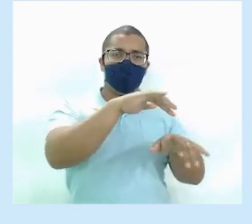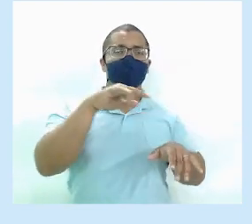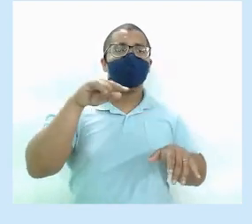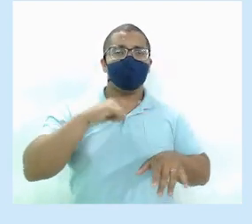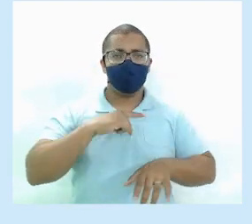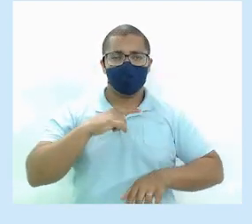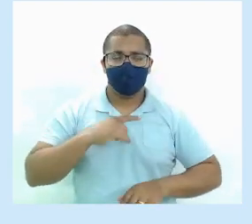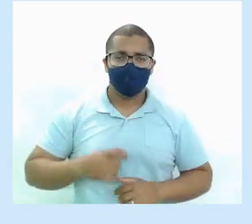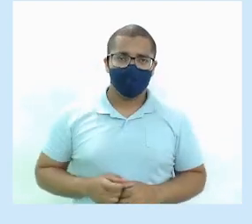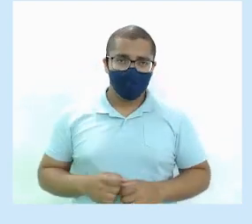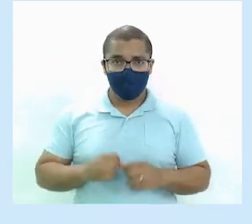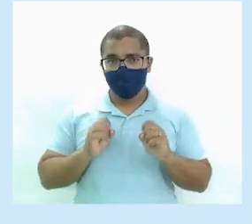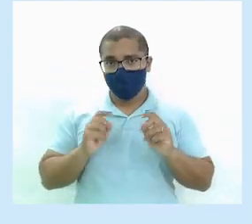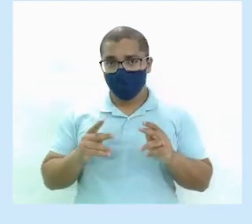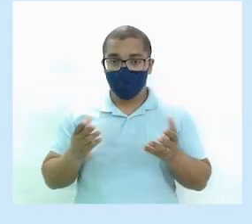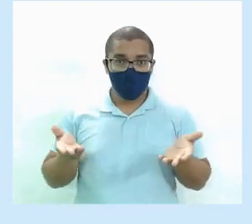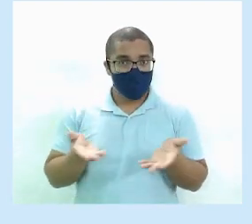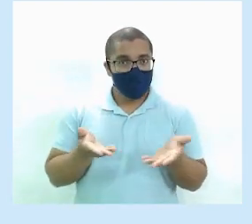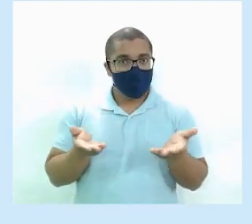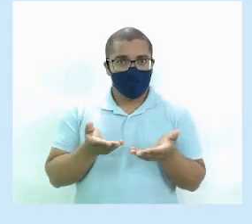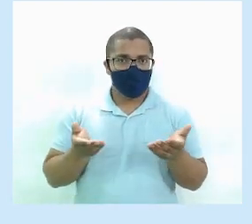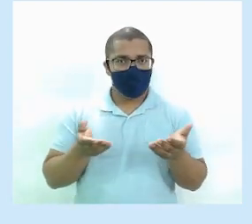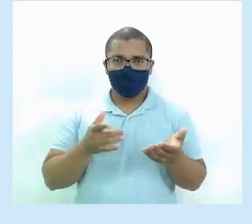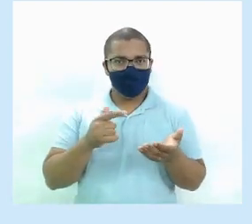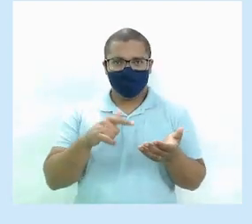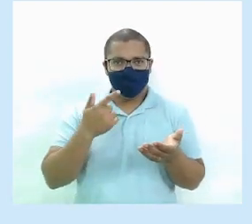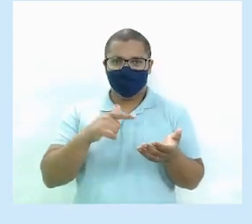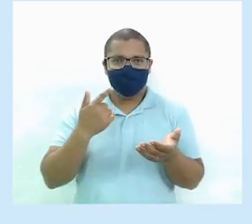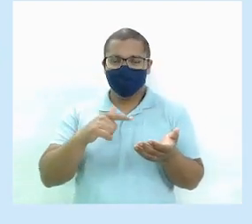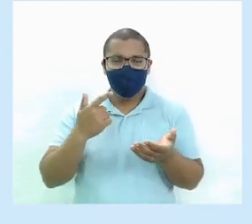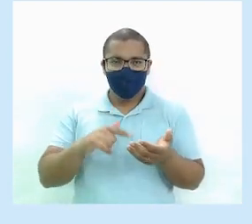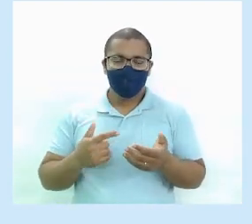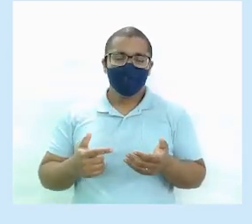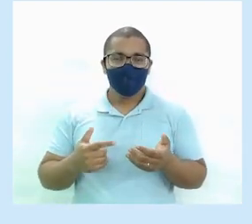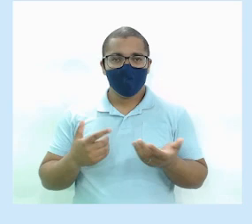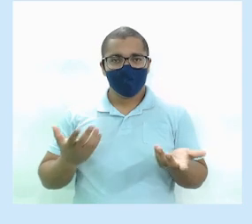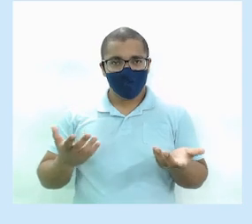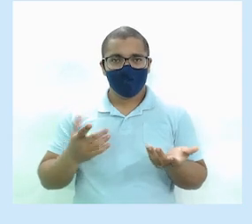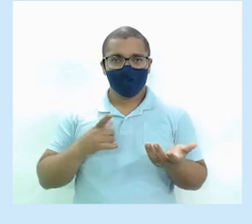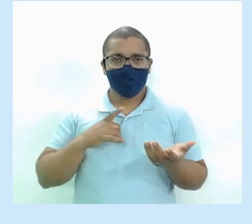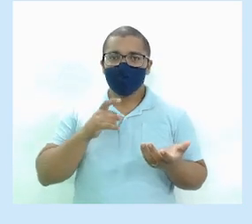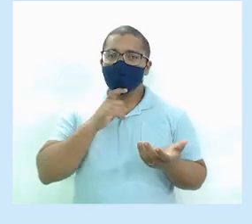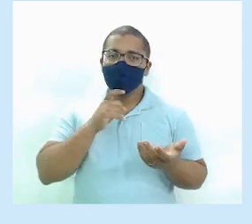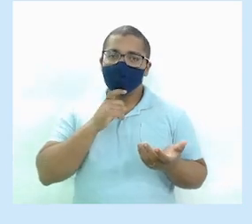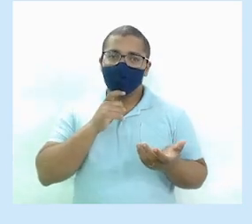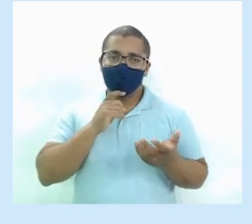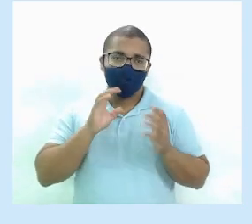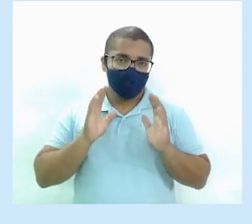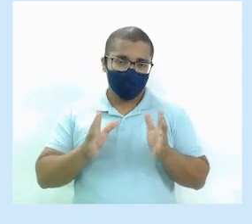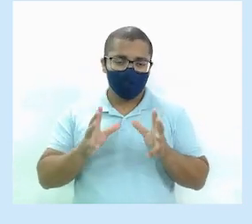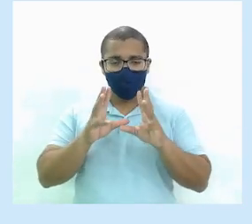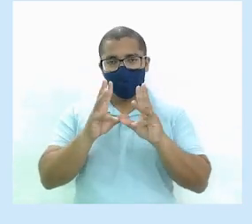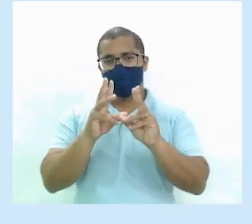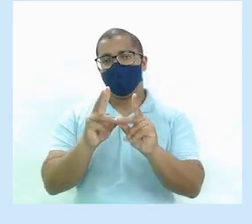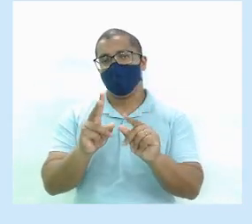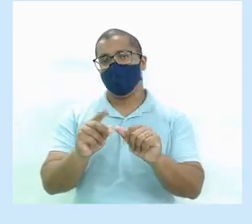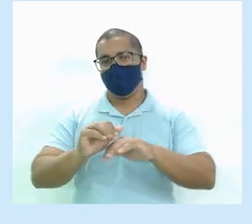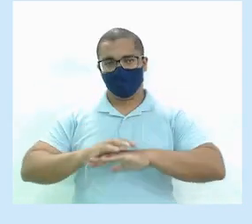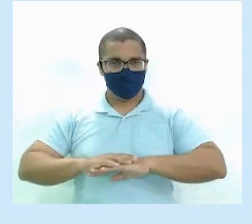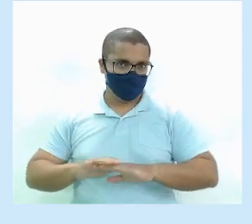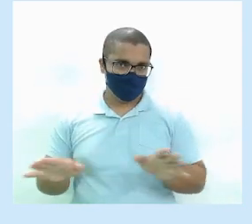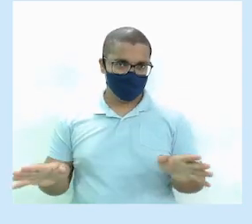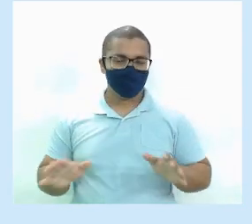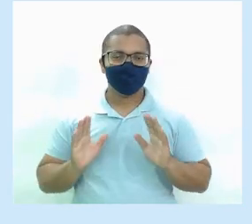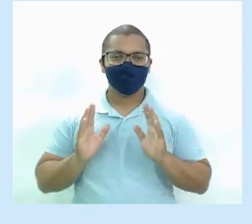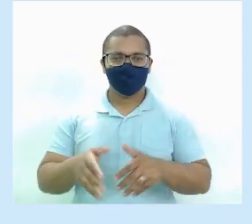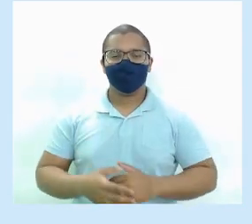corredor natural, tá certo? Hoje, obviamente, não existe esse caminho, né, com esse gelo, porque já derreteu, né,